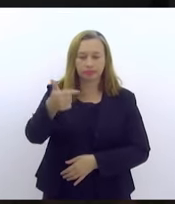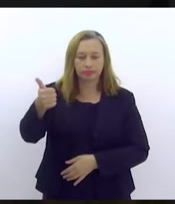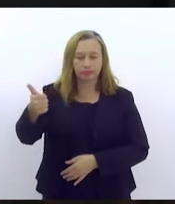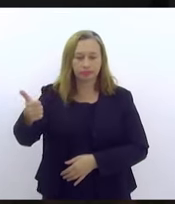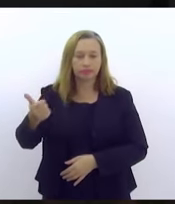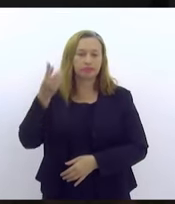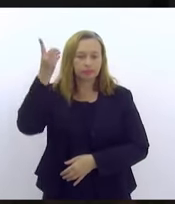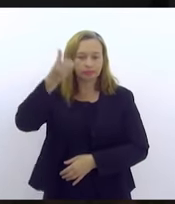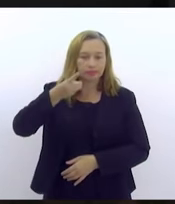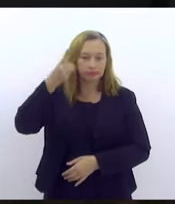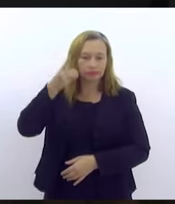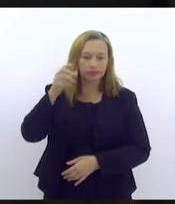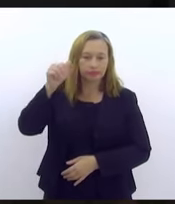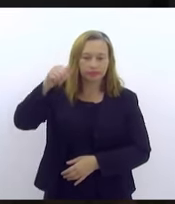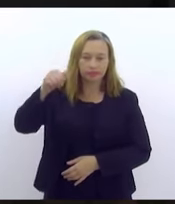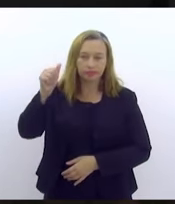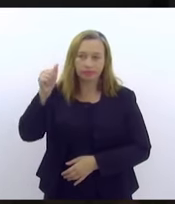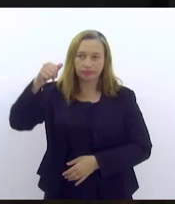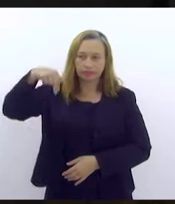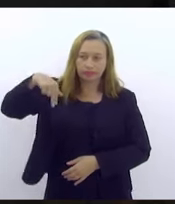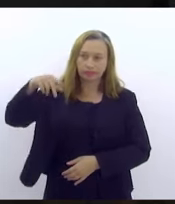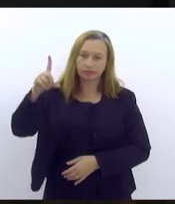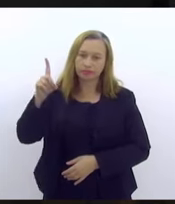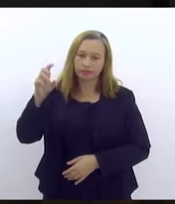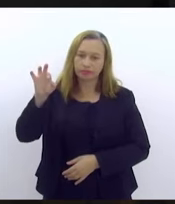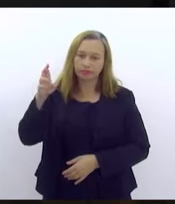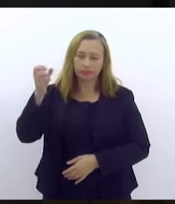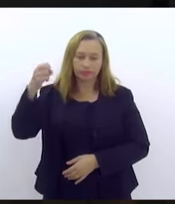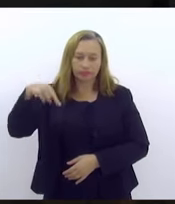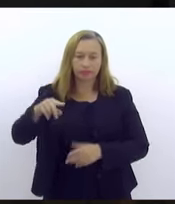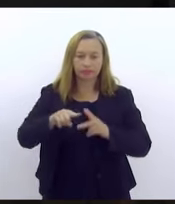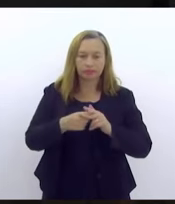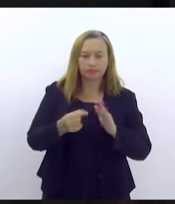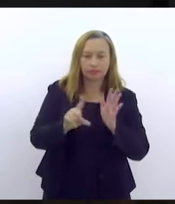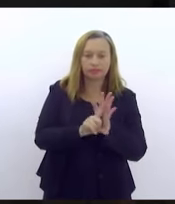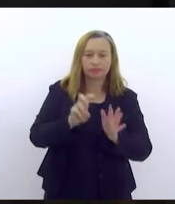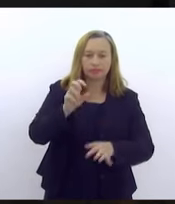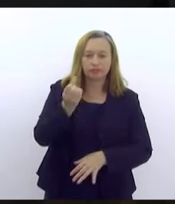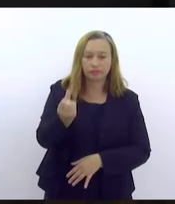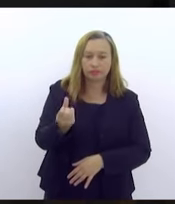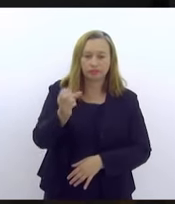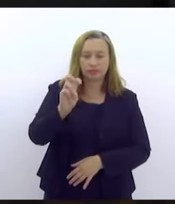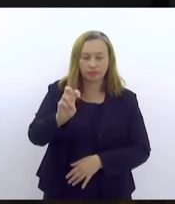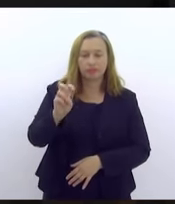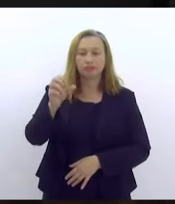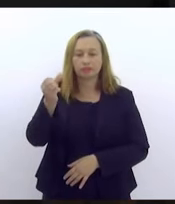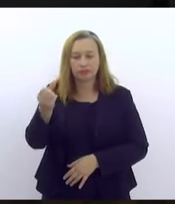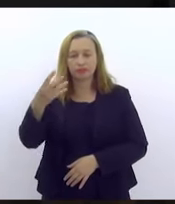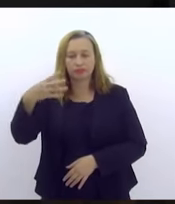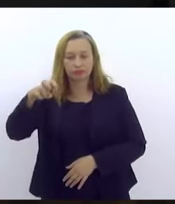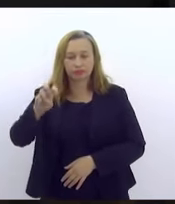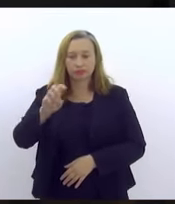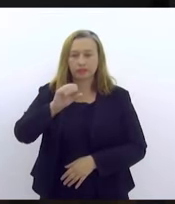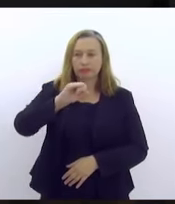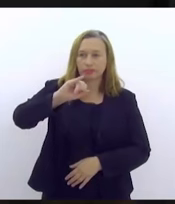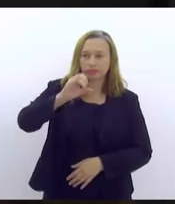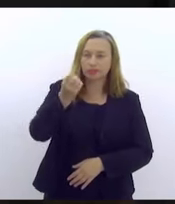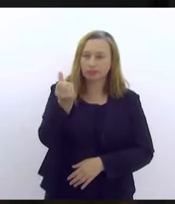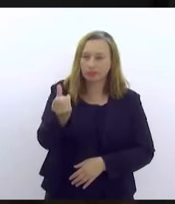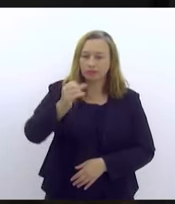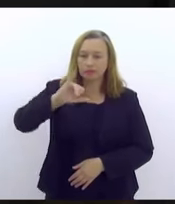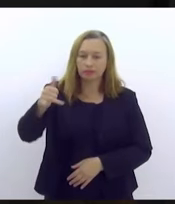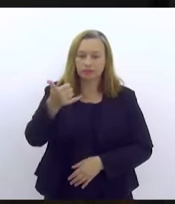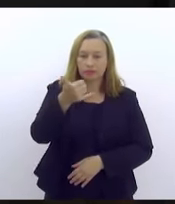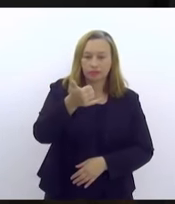autoria do deputado Anderson Moraes, que altera a lei estadual número 5.645, de 6 de janeiro de